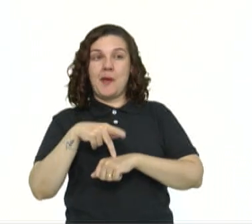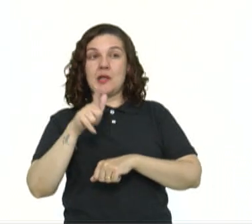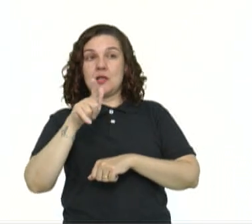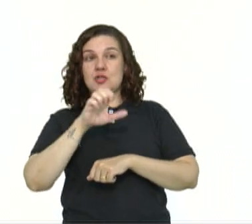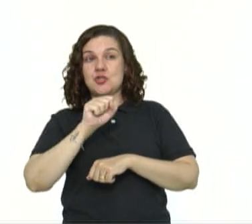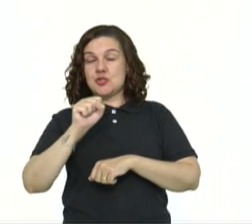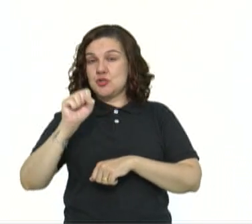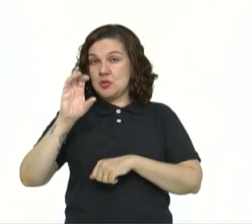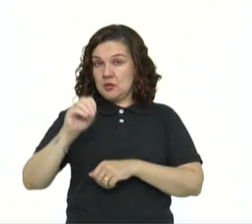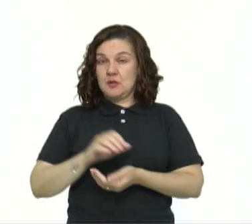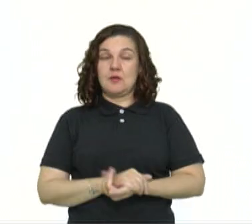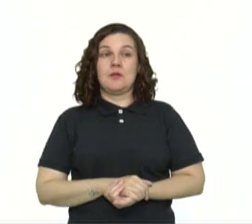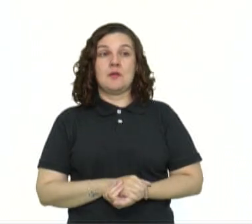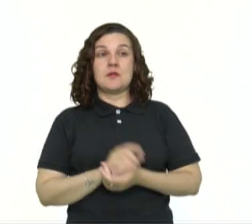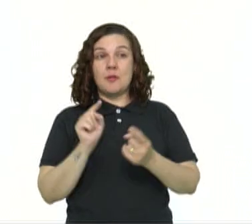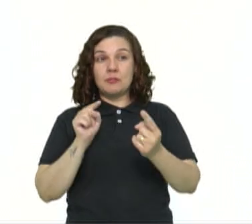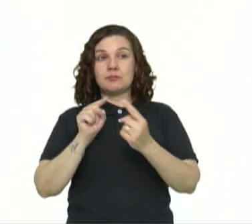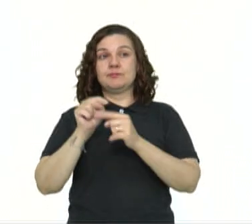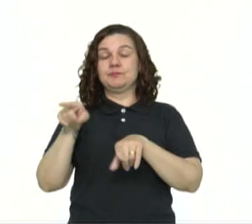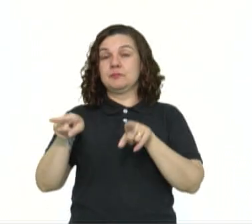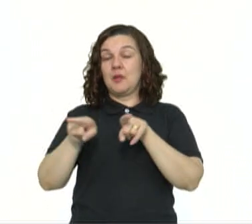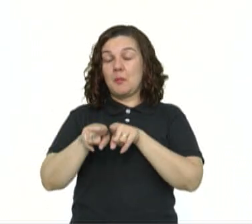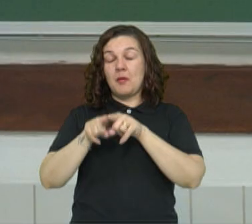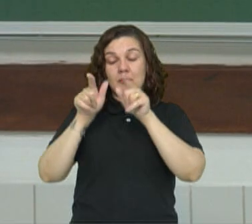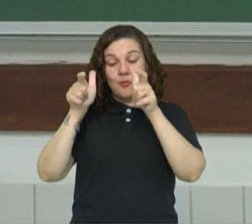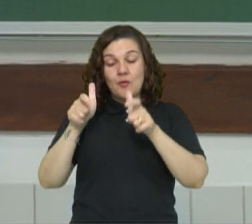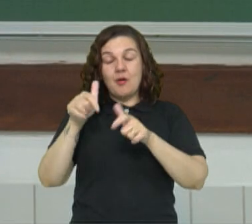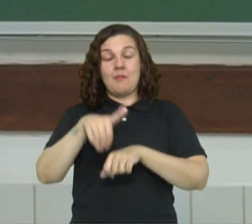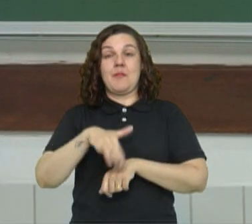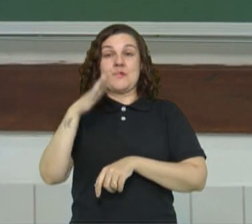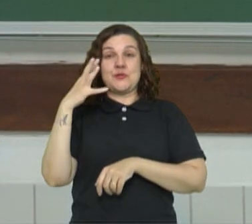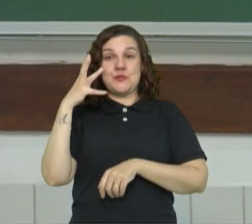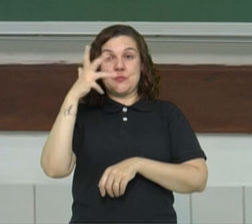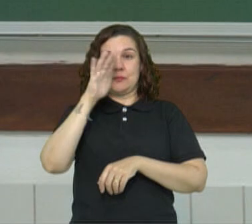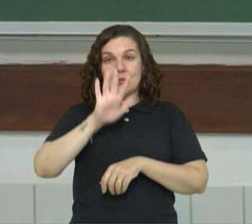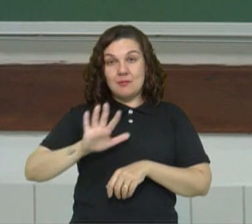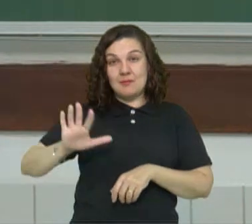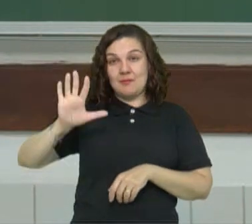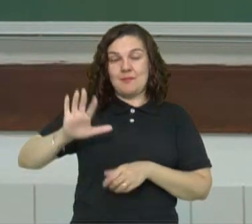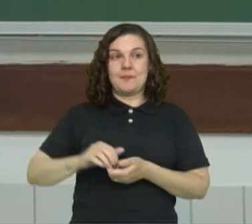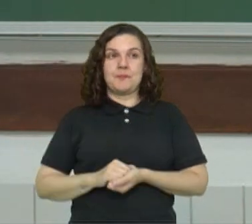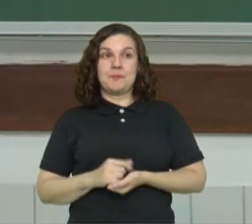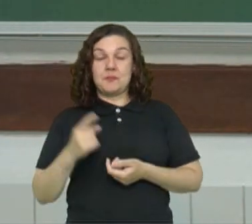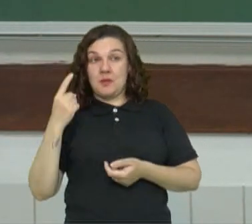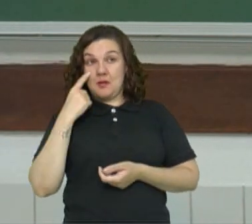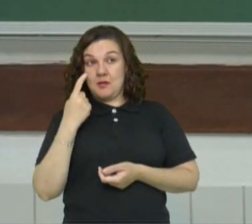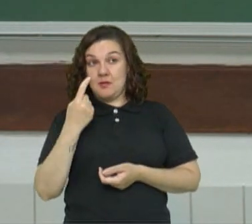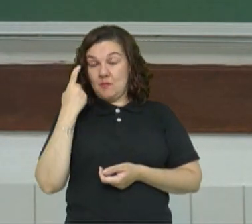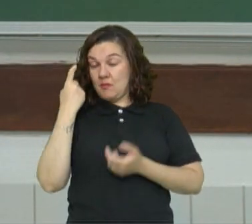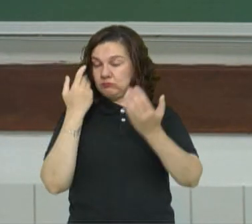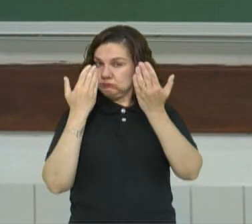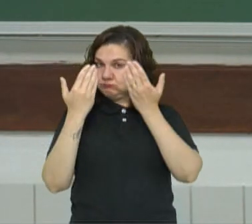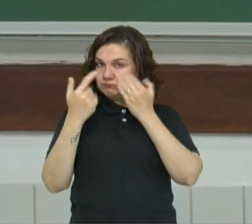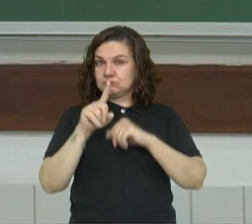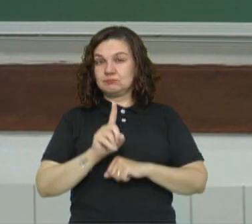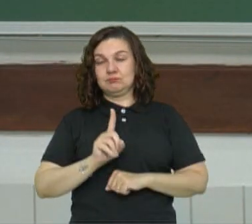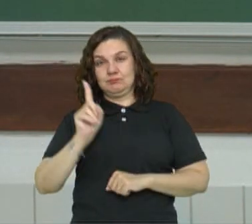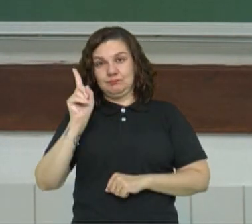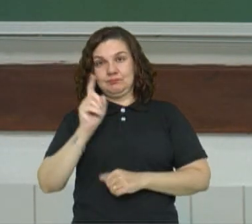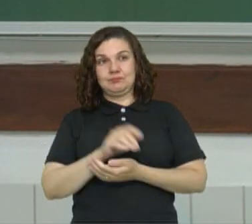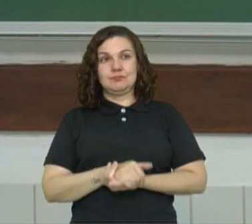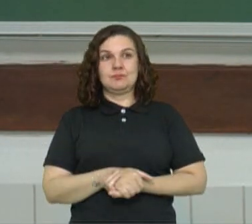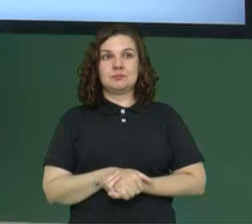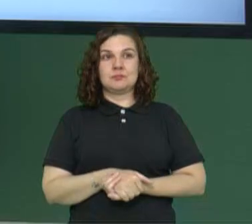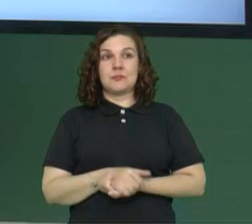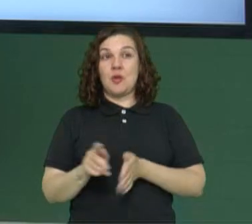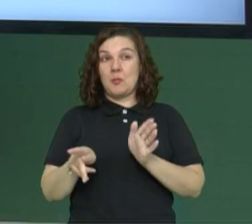com a finalidade de embelezar os templos e palácios. Vamos analisar uma das esculturas,